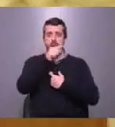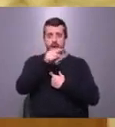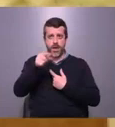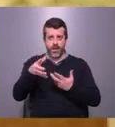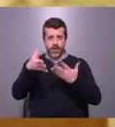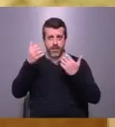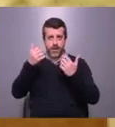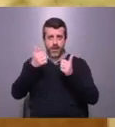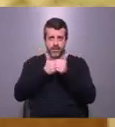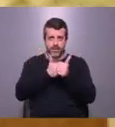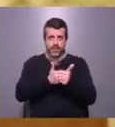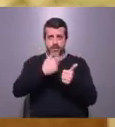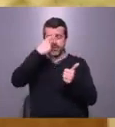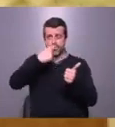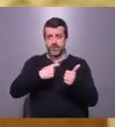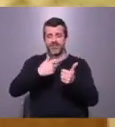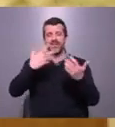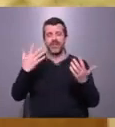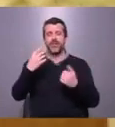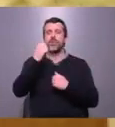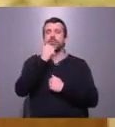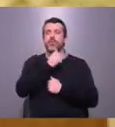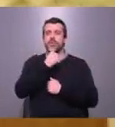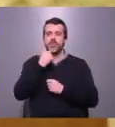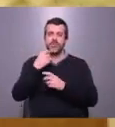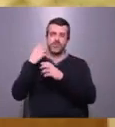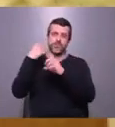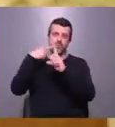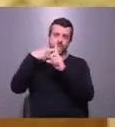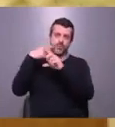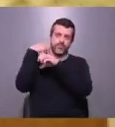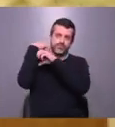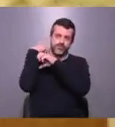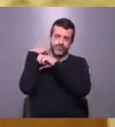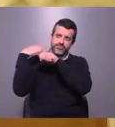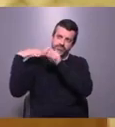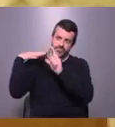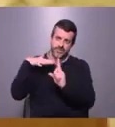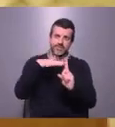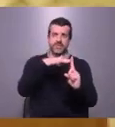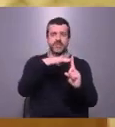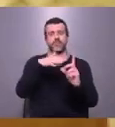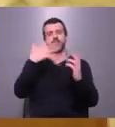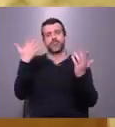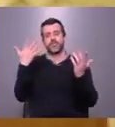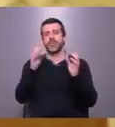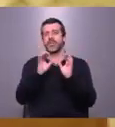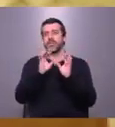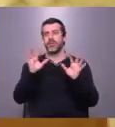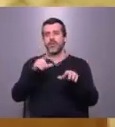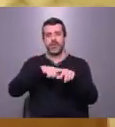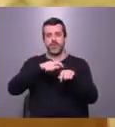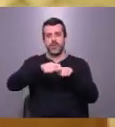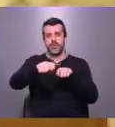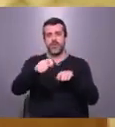seguir-me, tome a sua cruz e siga-me. É o que queremos fazer a caminho da Páscoa